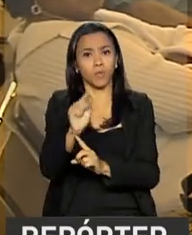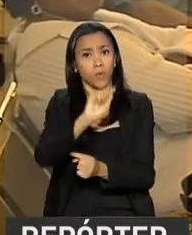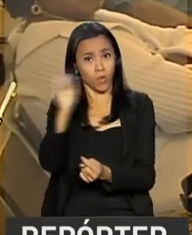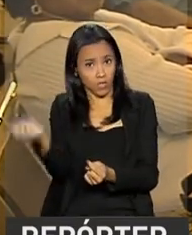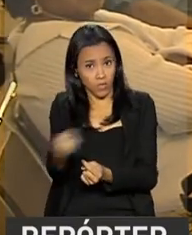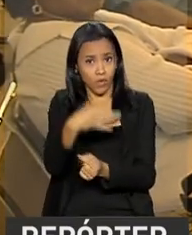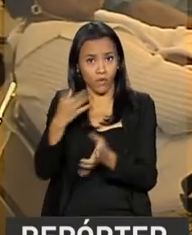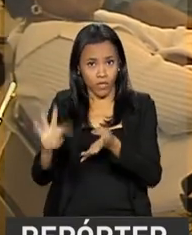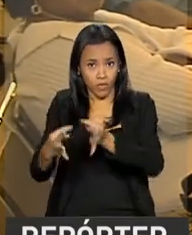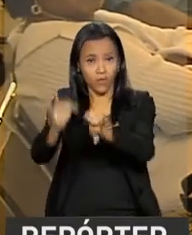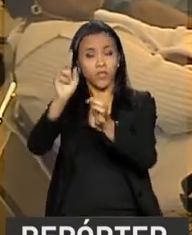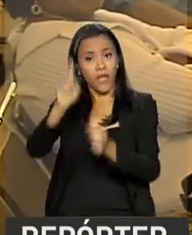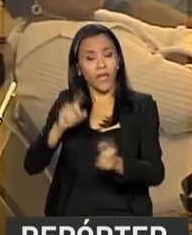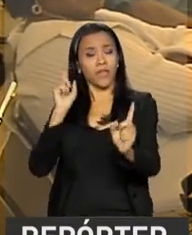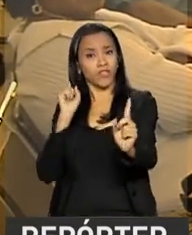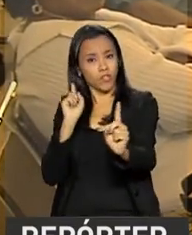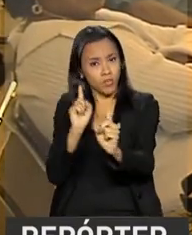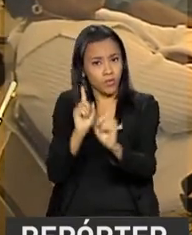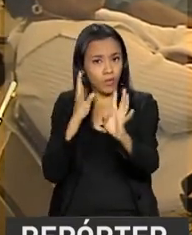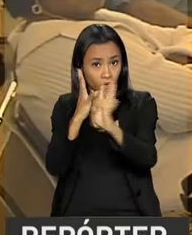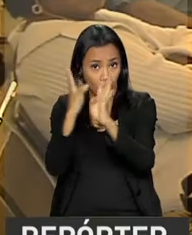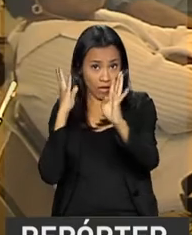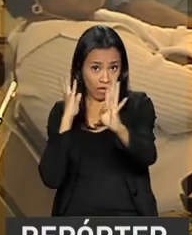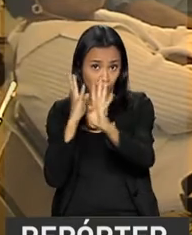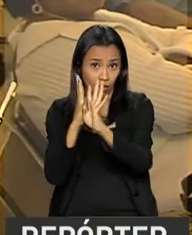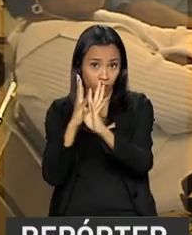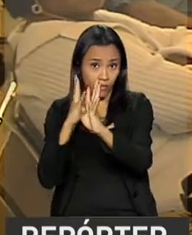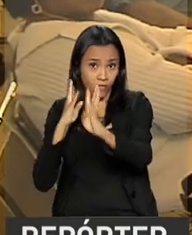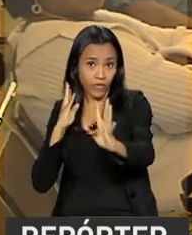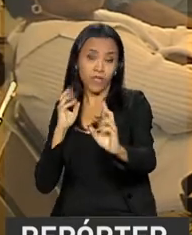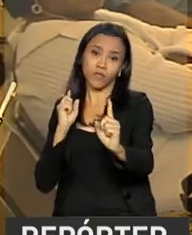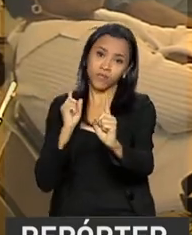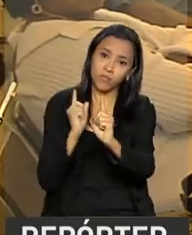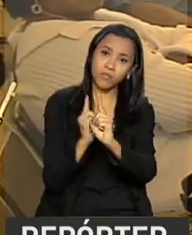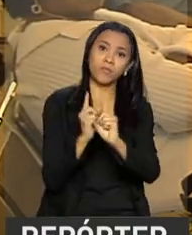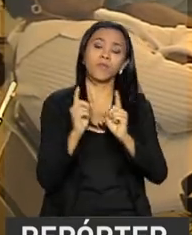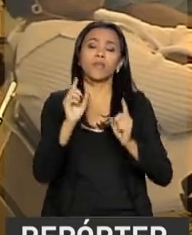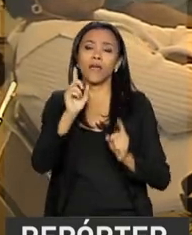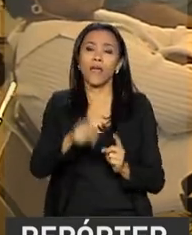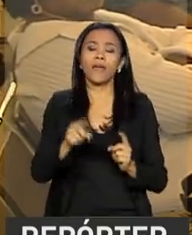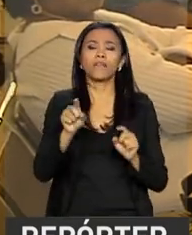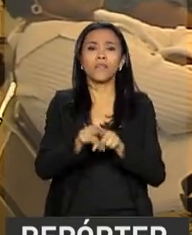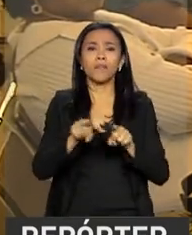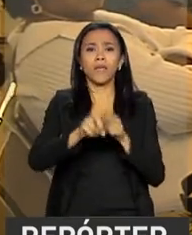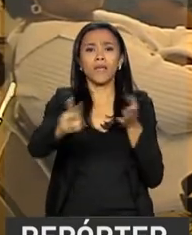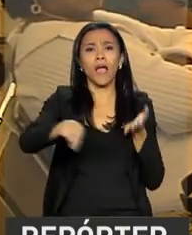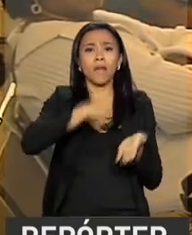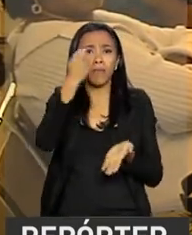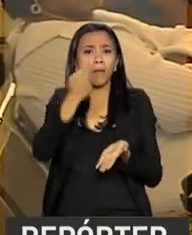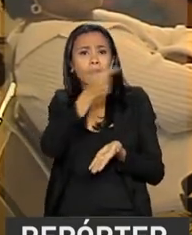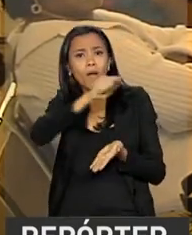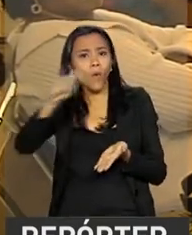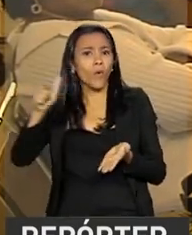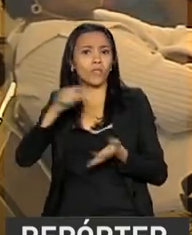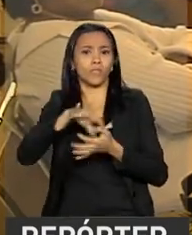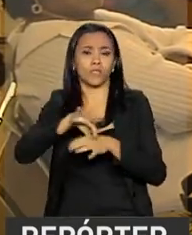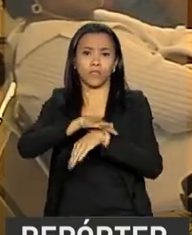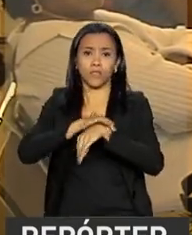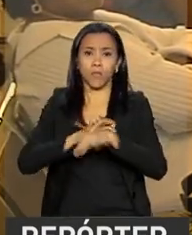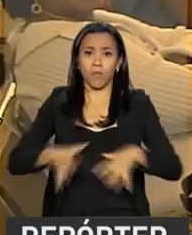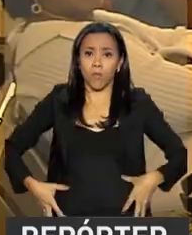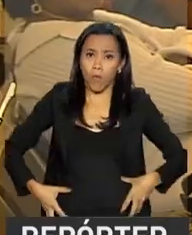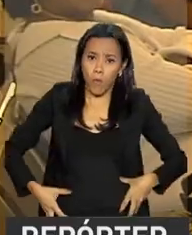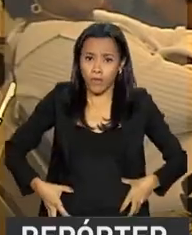esse tempo de espera além do ombro a expectativa é ampliar as cirurgias para outras articulações como